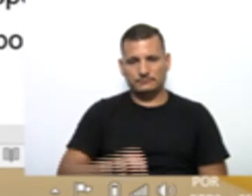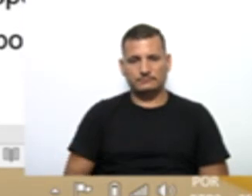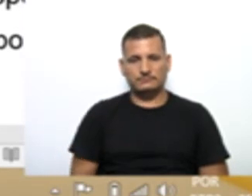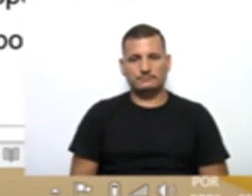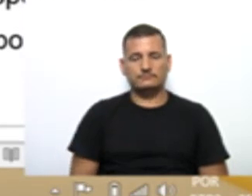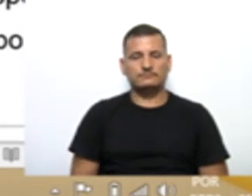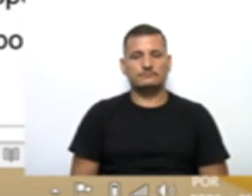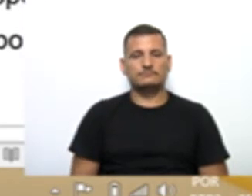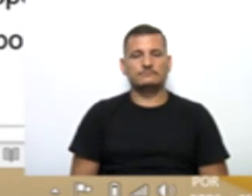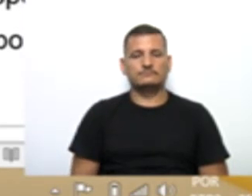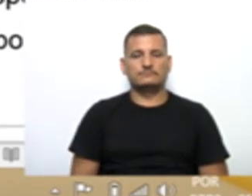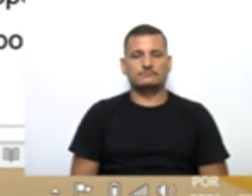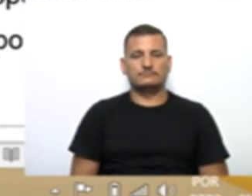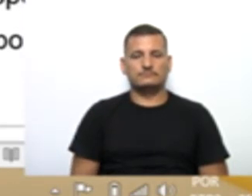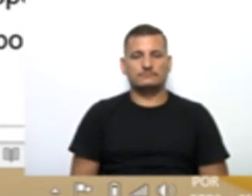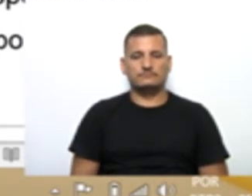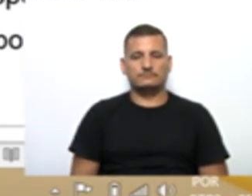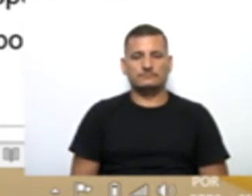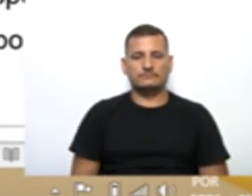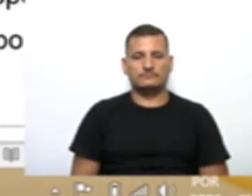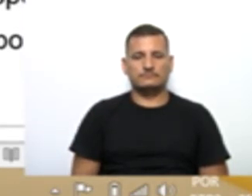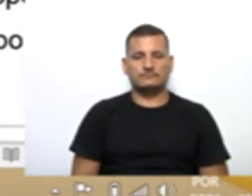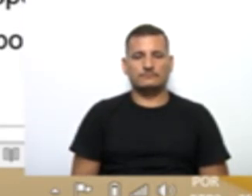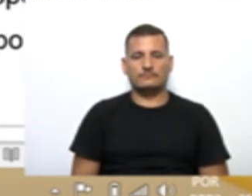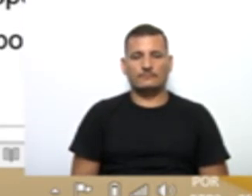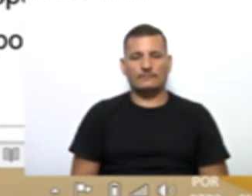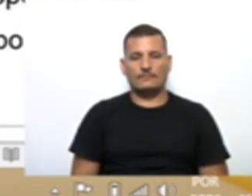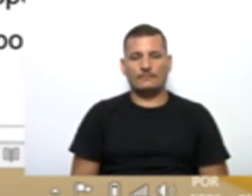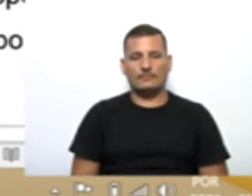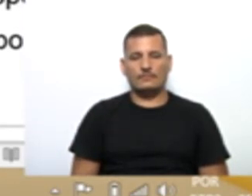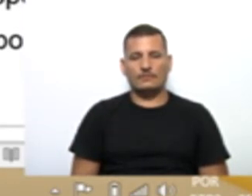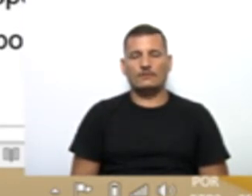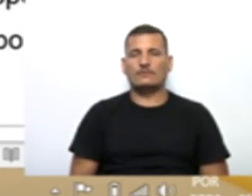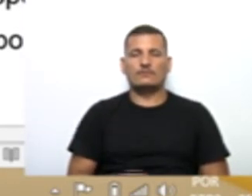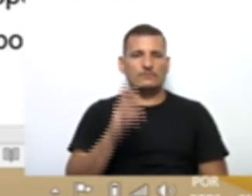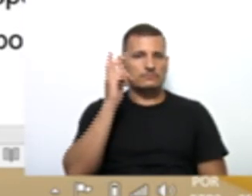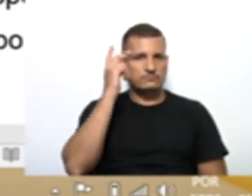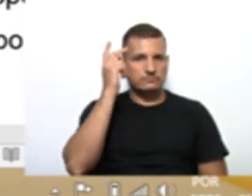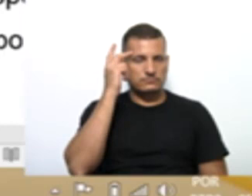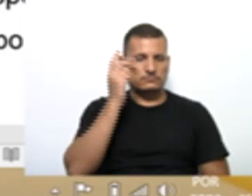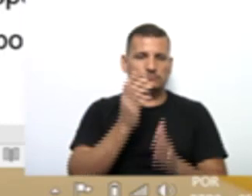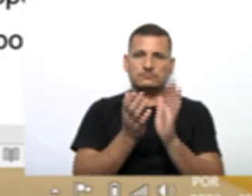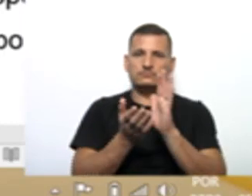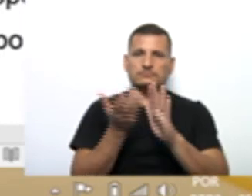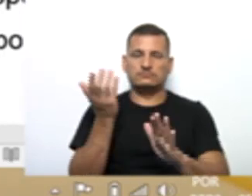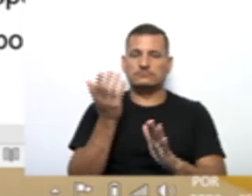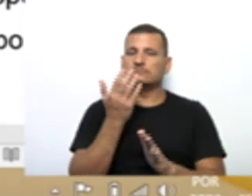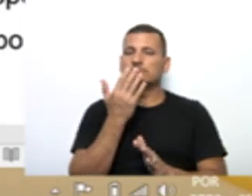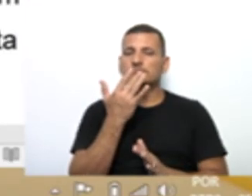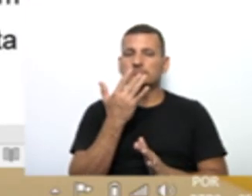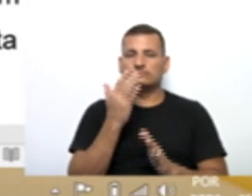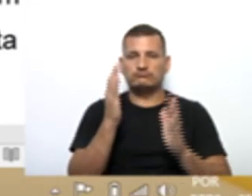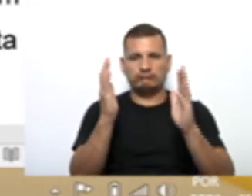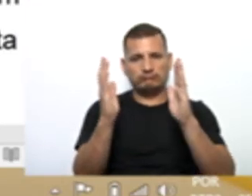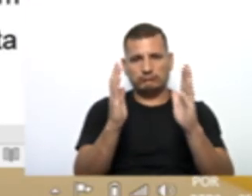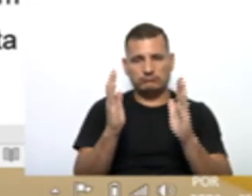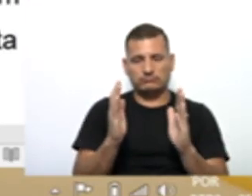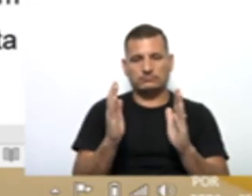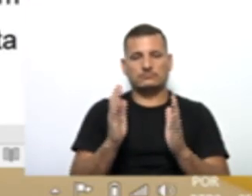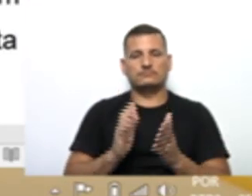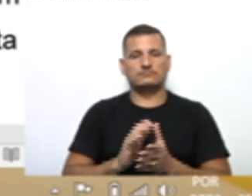uma linha, ideias. A formatação normal do texto, lembrando que